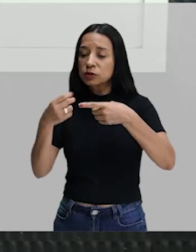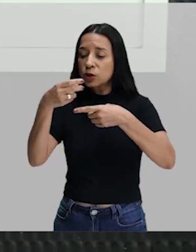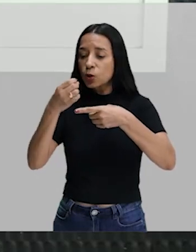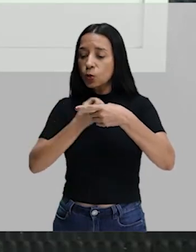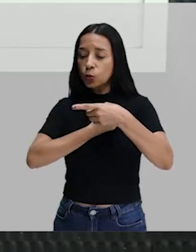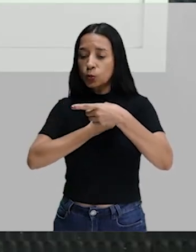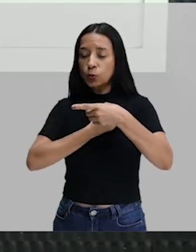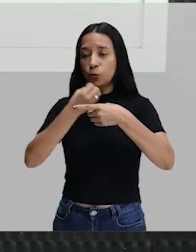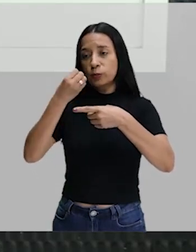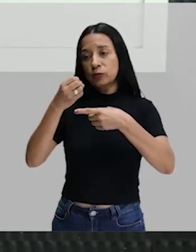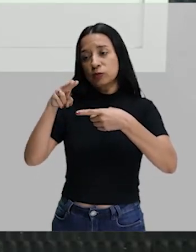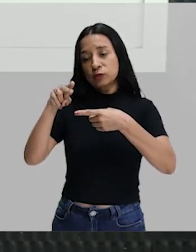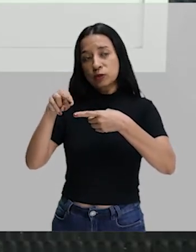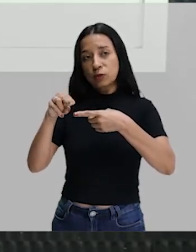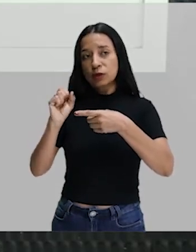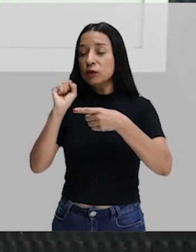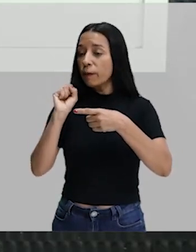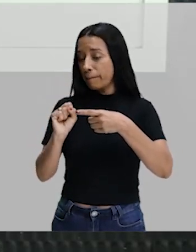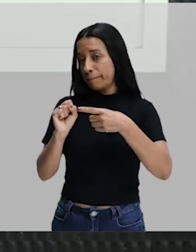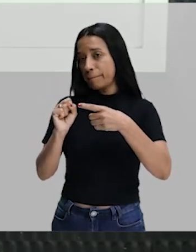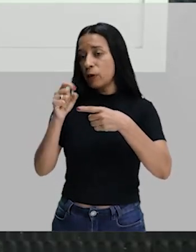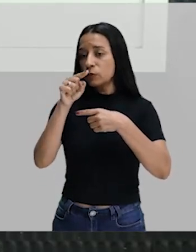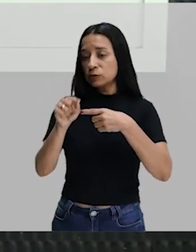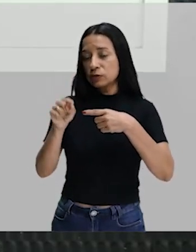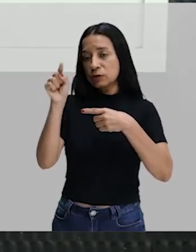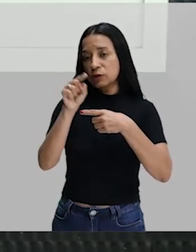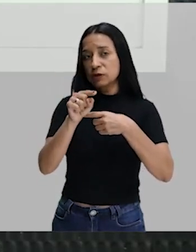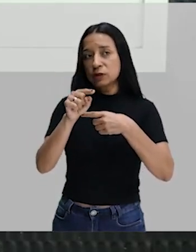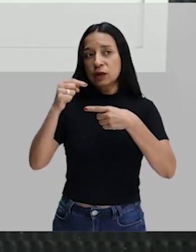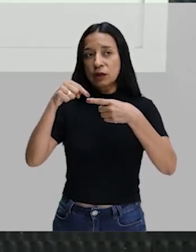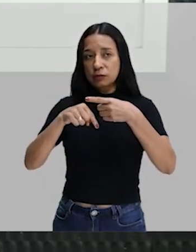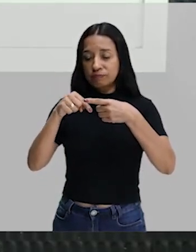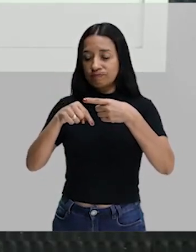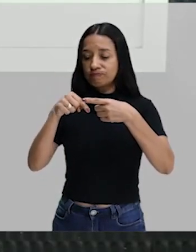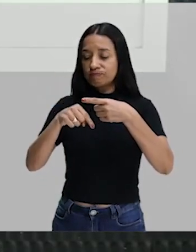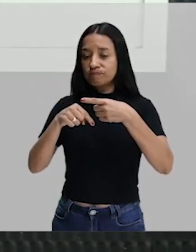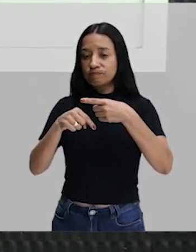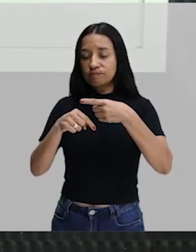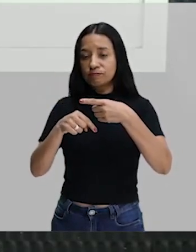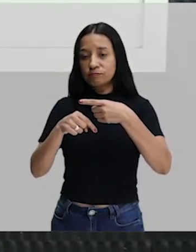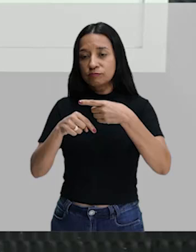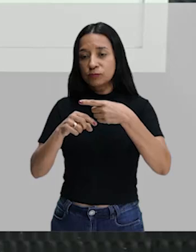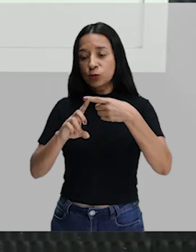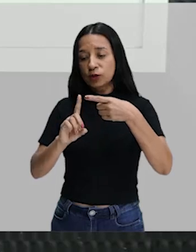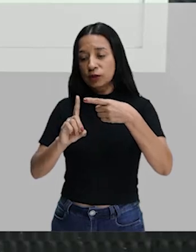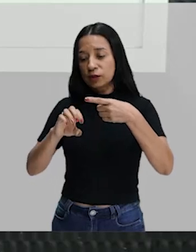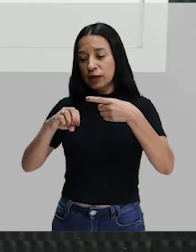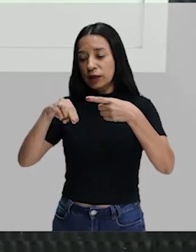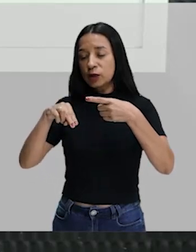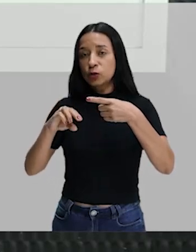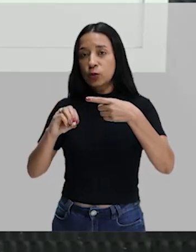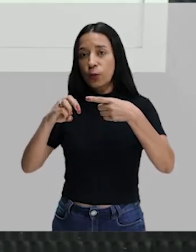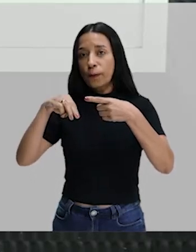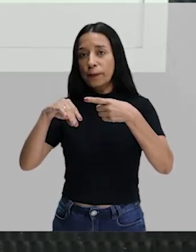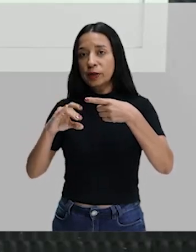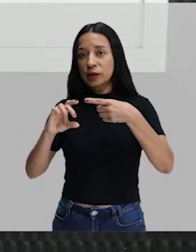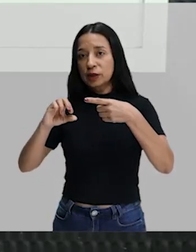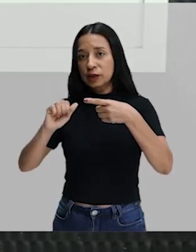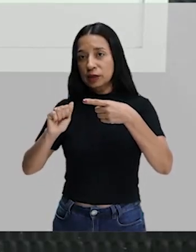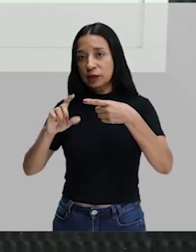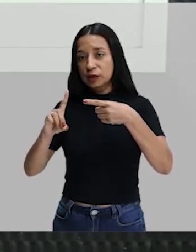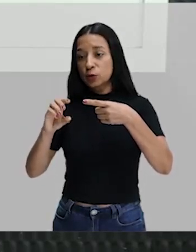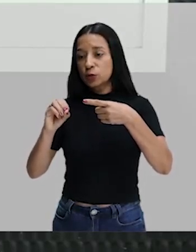você simplesmente pode cancelar esse denominador, tá? E trabalhar apenas com os